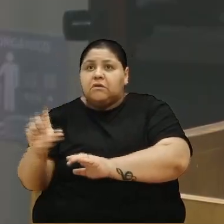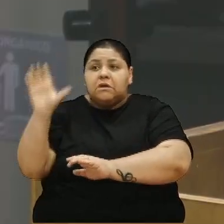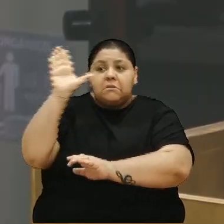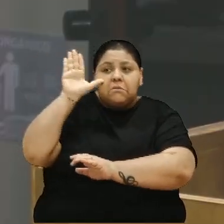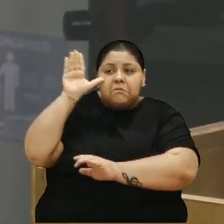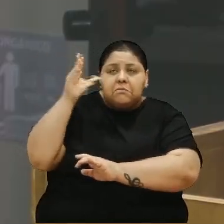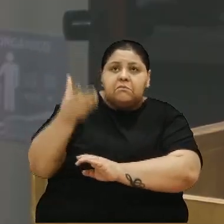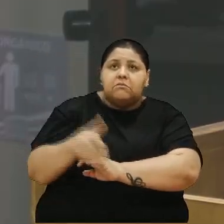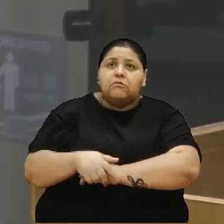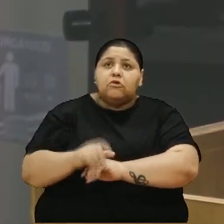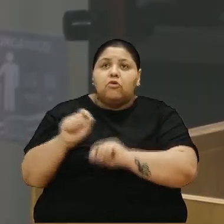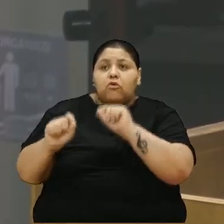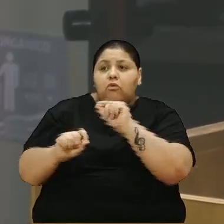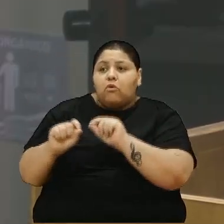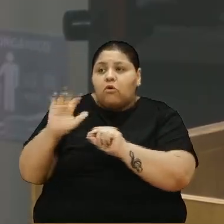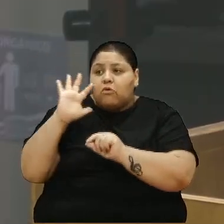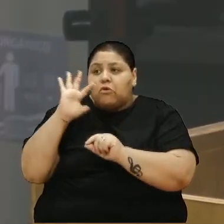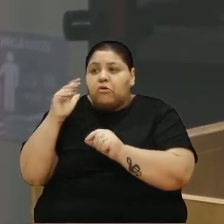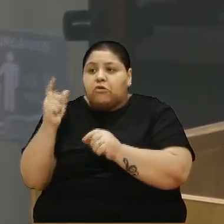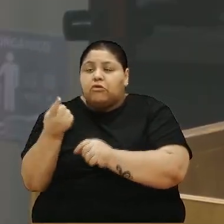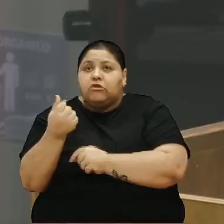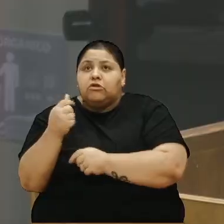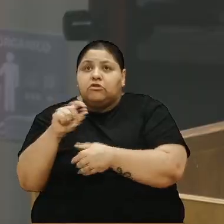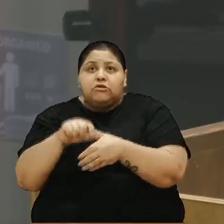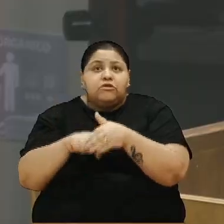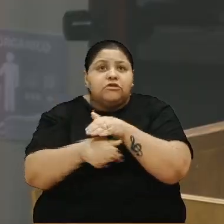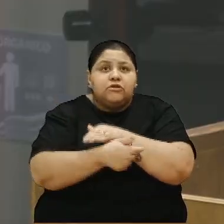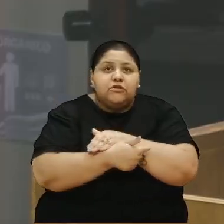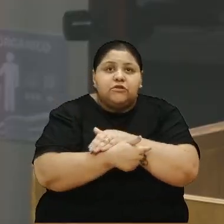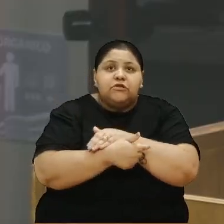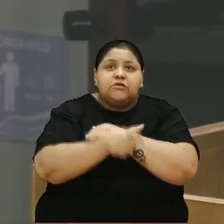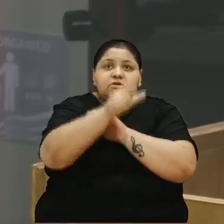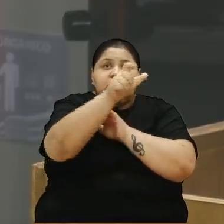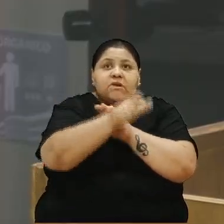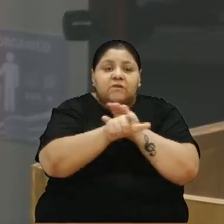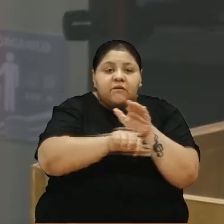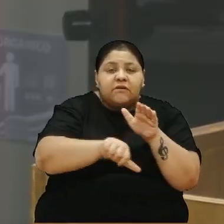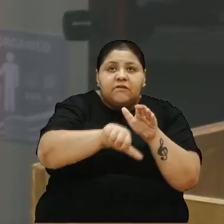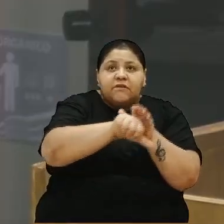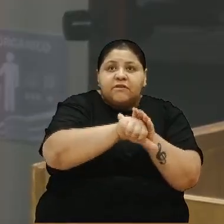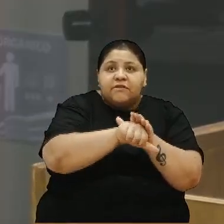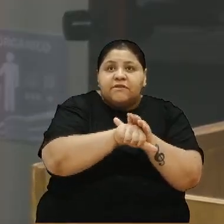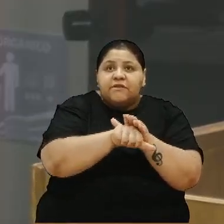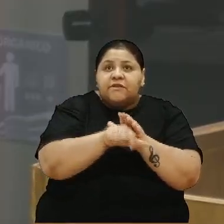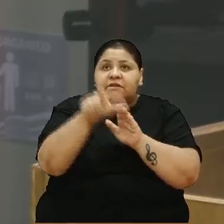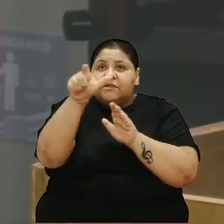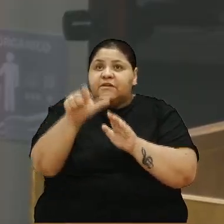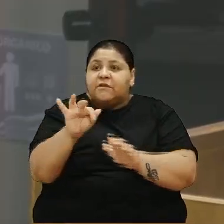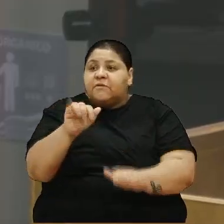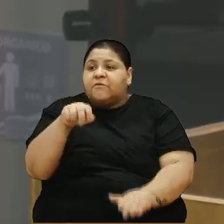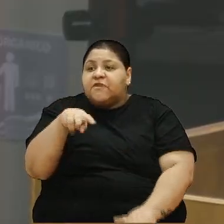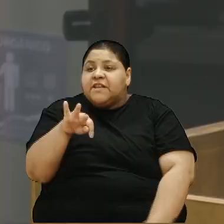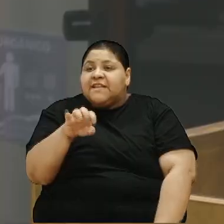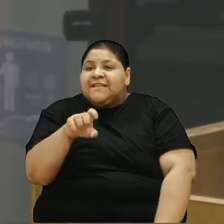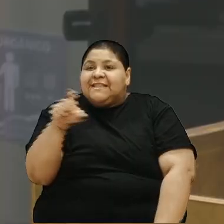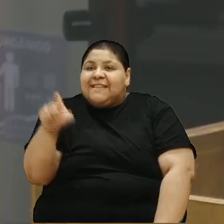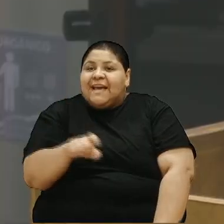verificação de onde entrou o dinheiro, não entrava na conta do criminoso, entrava na conta da fintech no outro